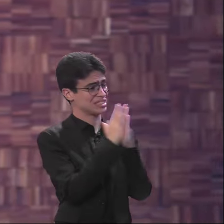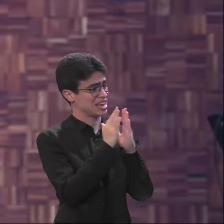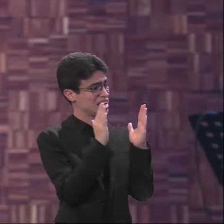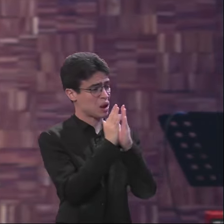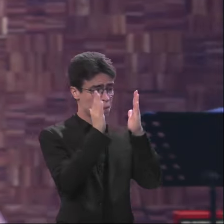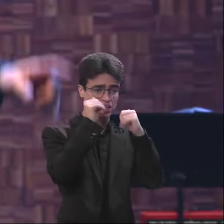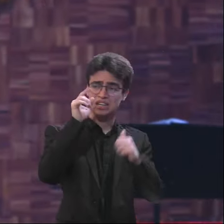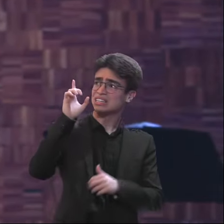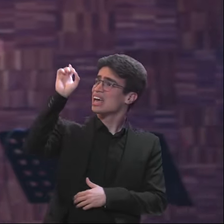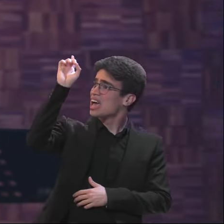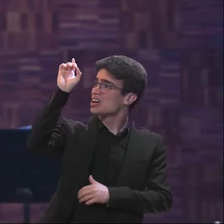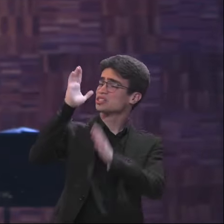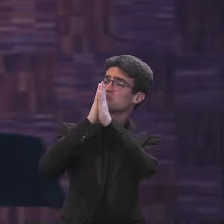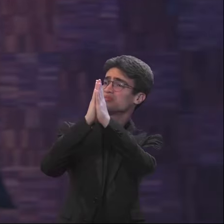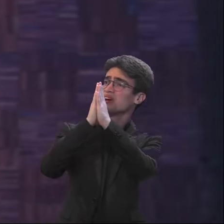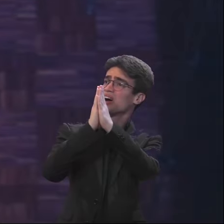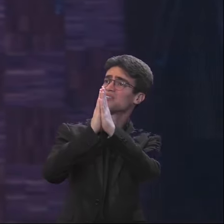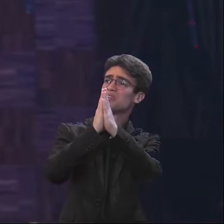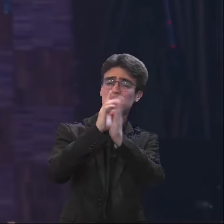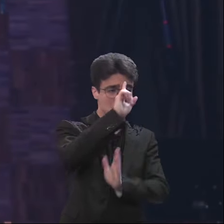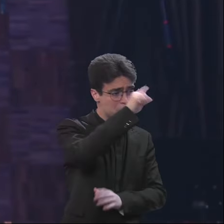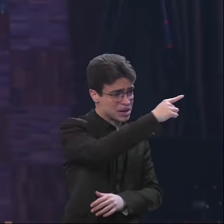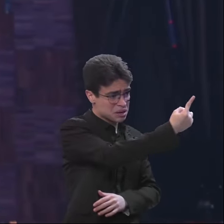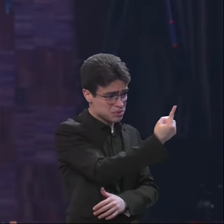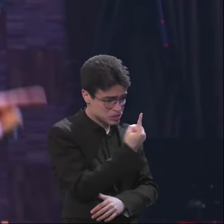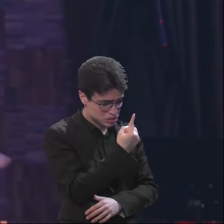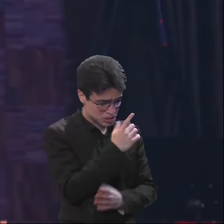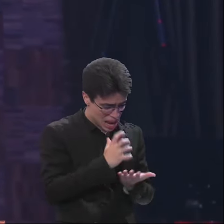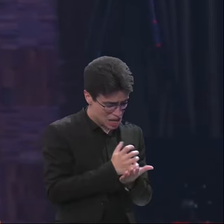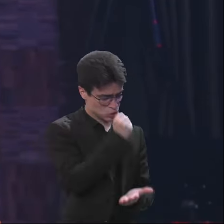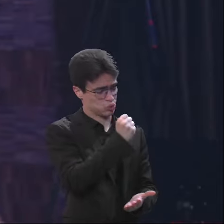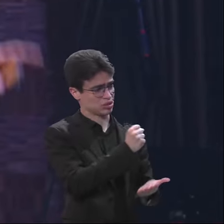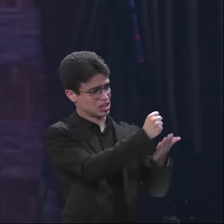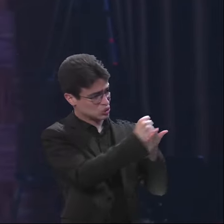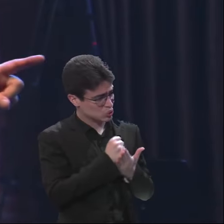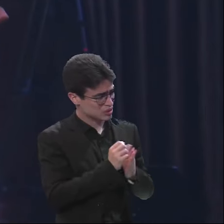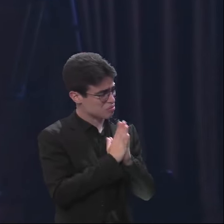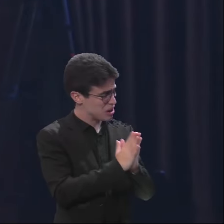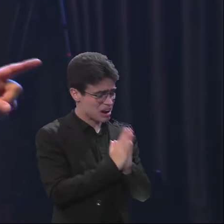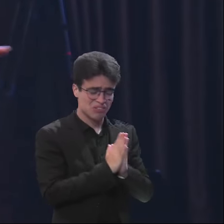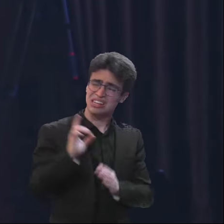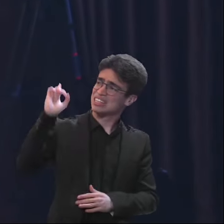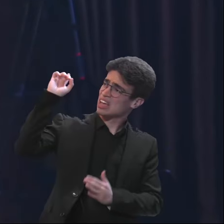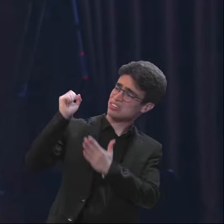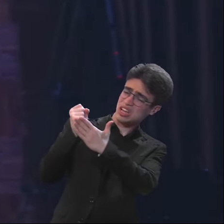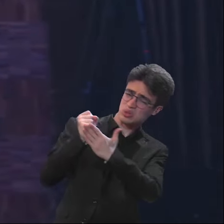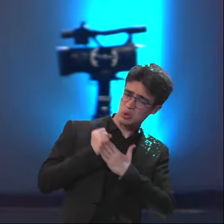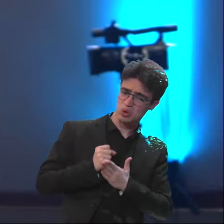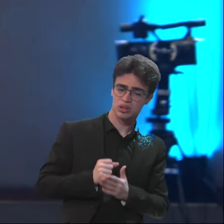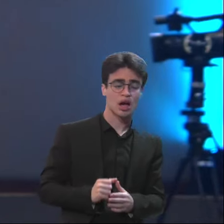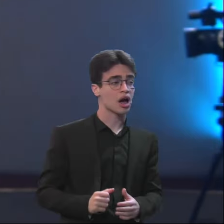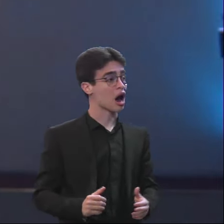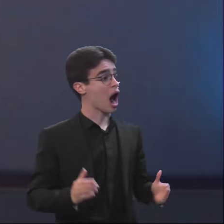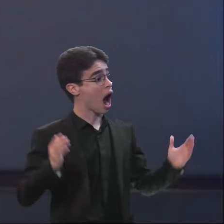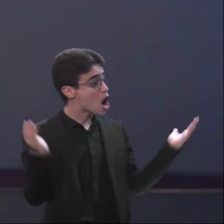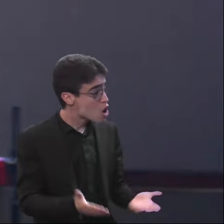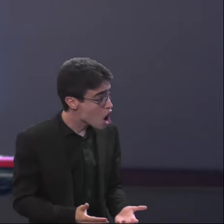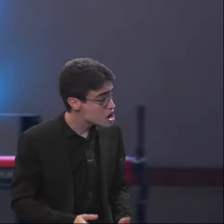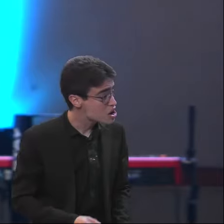Deus, manda alguém aqui me buscar. Deus, faz algo por mim. E agora,